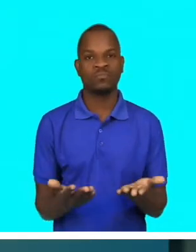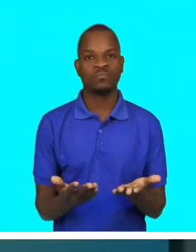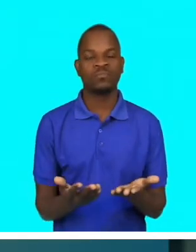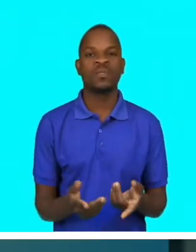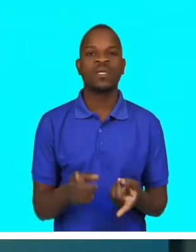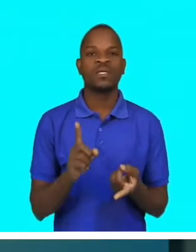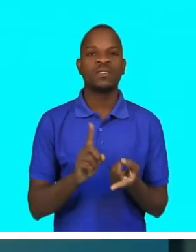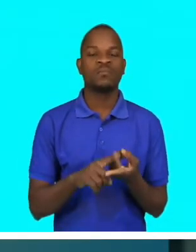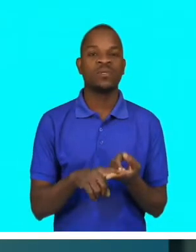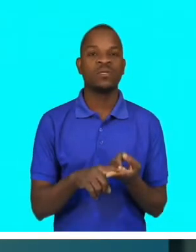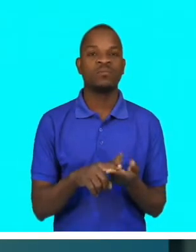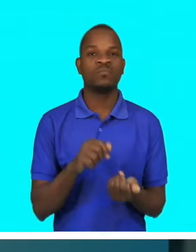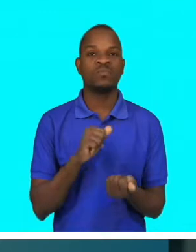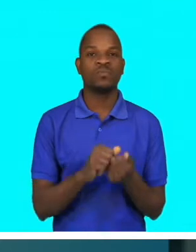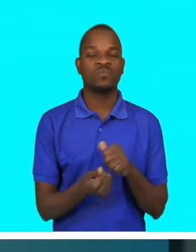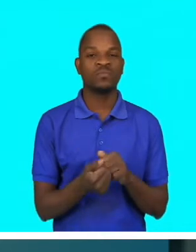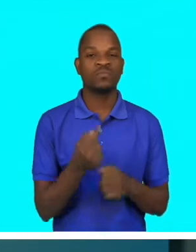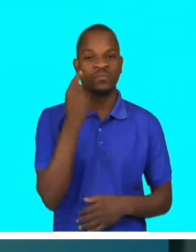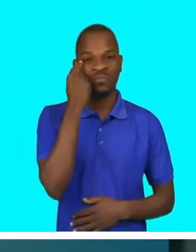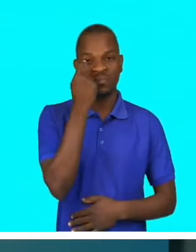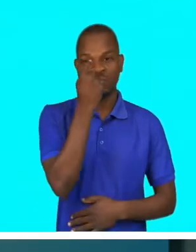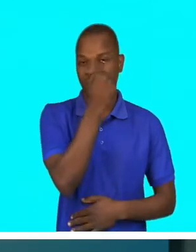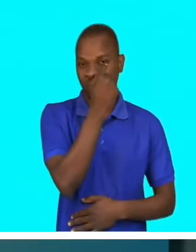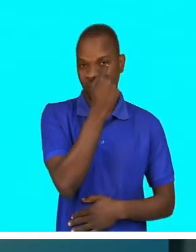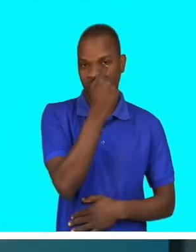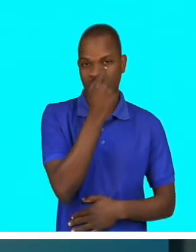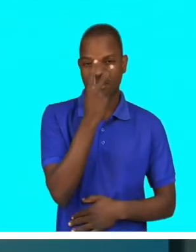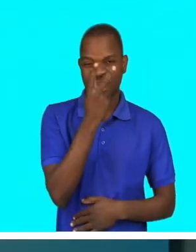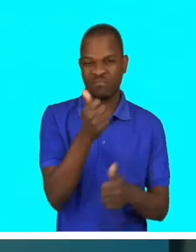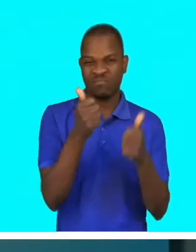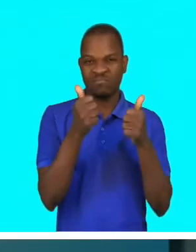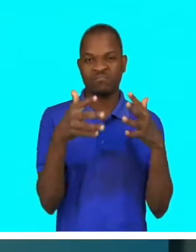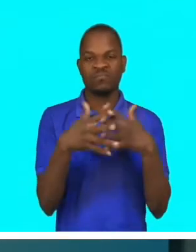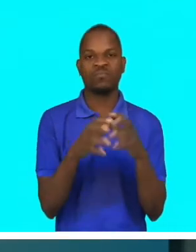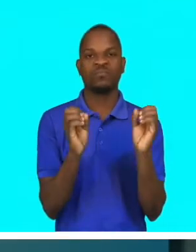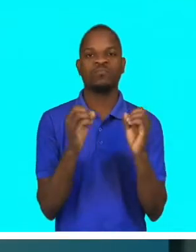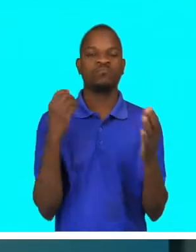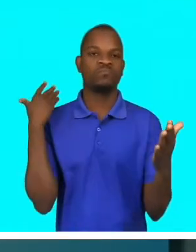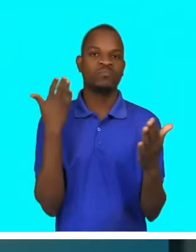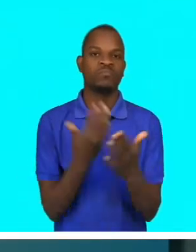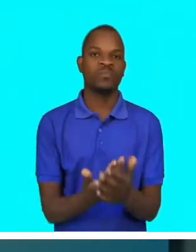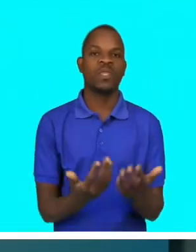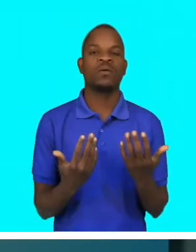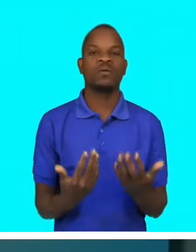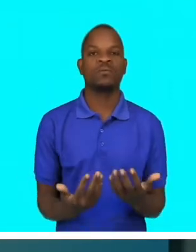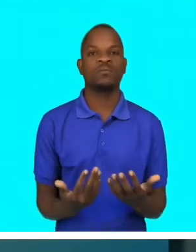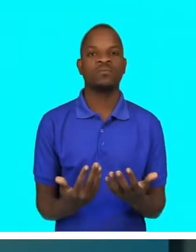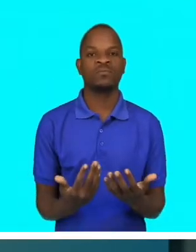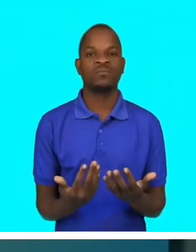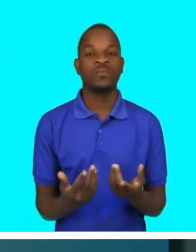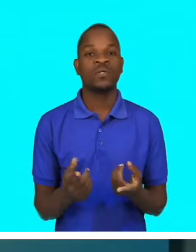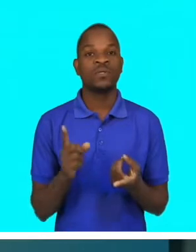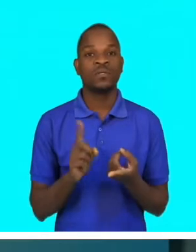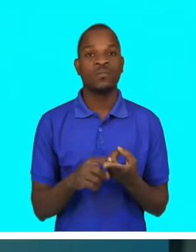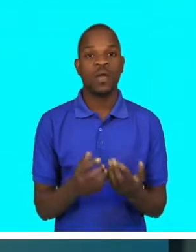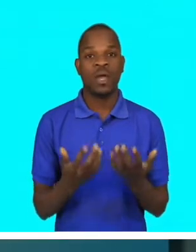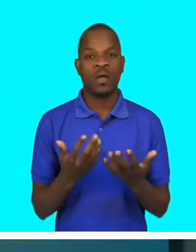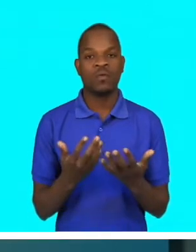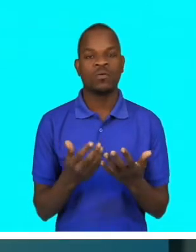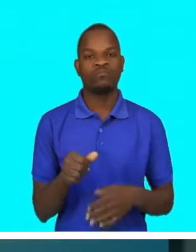E ficou com doença da visão também, que é até agora. E